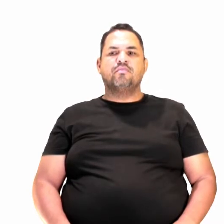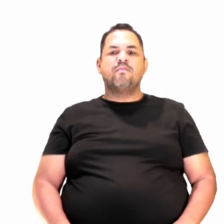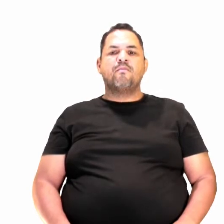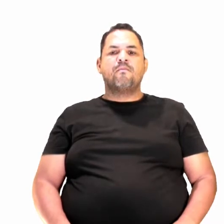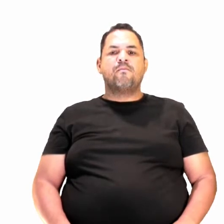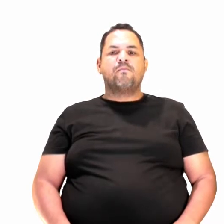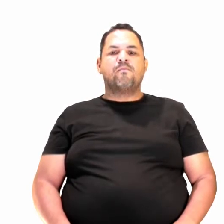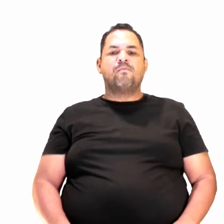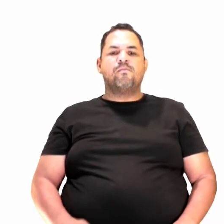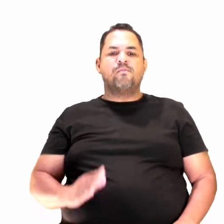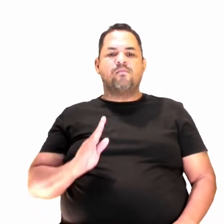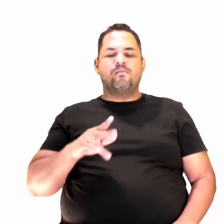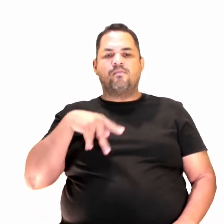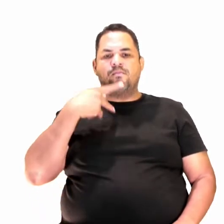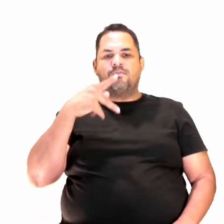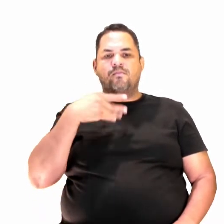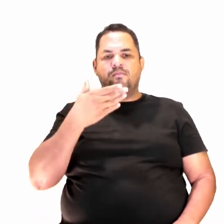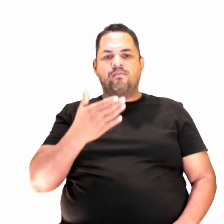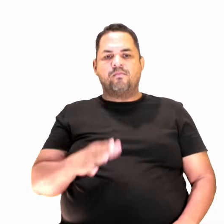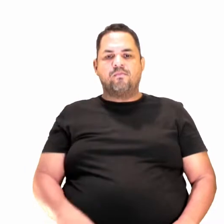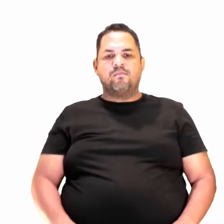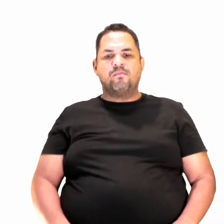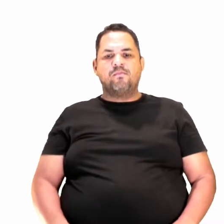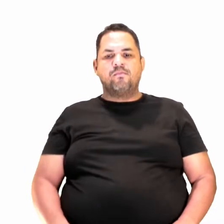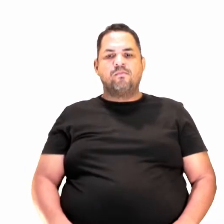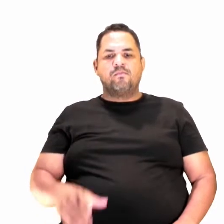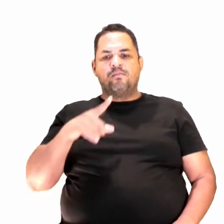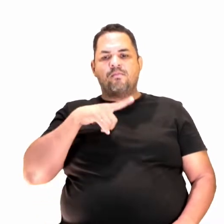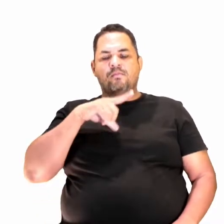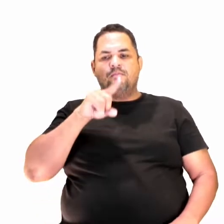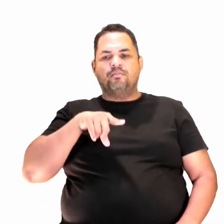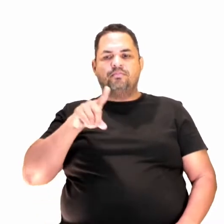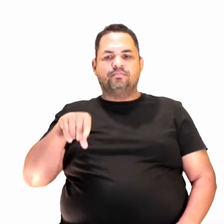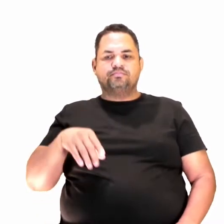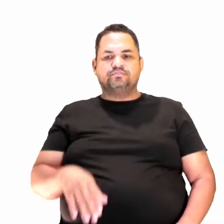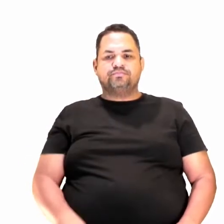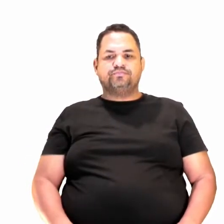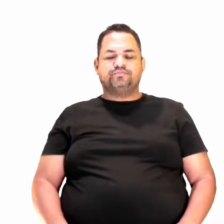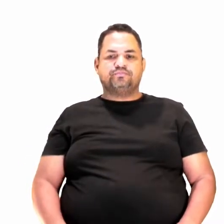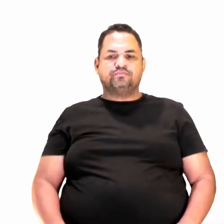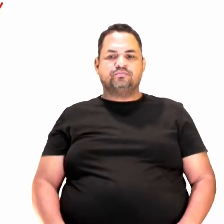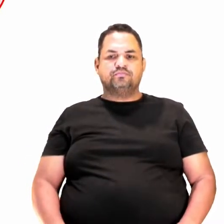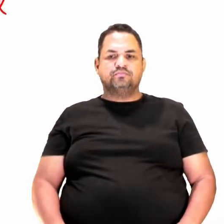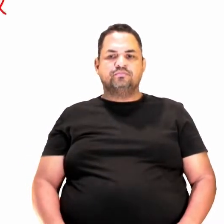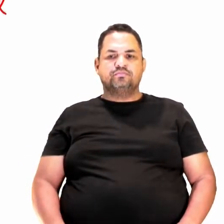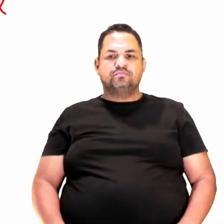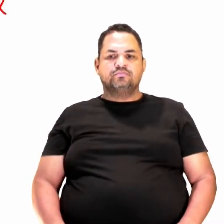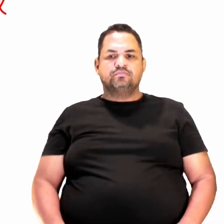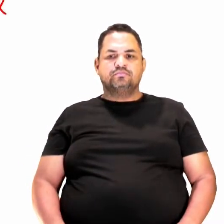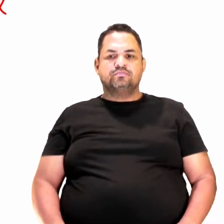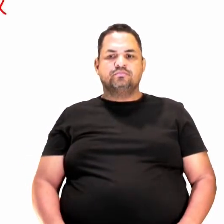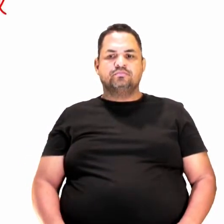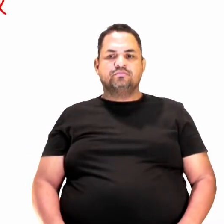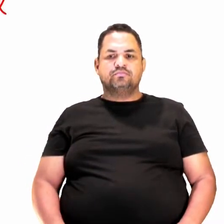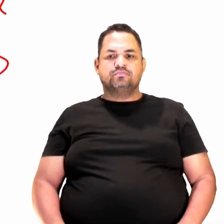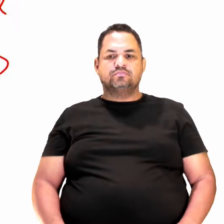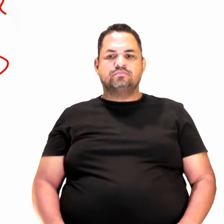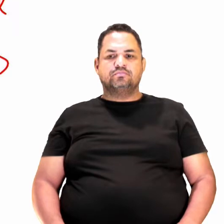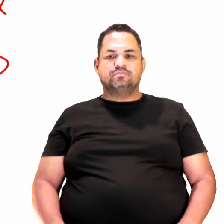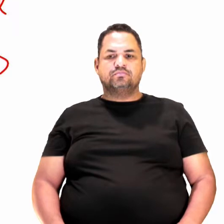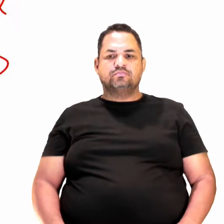depois. Então, perceba todos os adjetivos que vêm na frente do substantivo cabelo. Temos o adjetivo longo, que é a